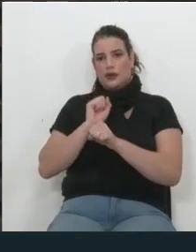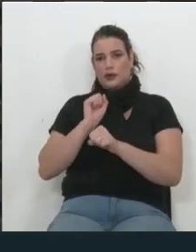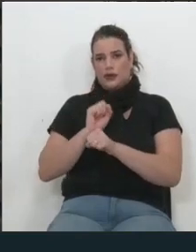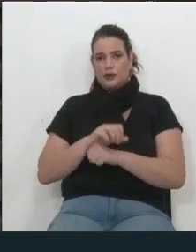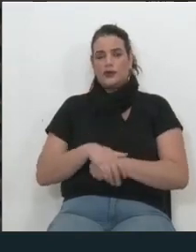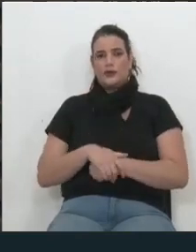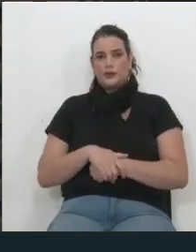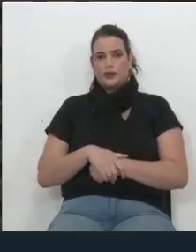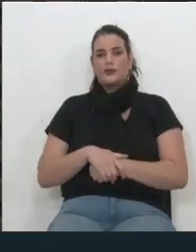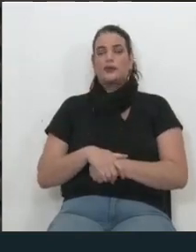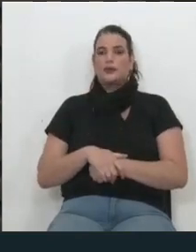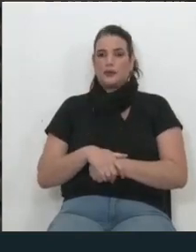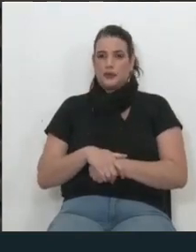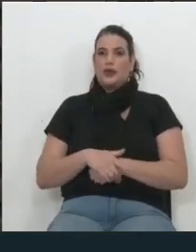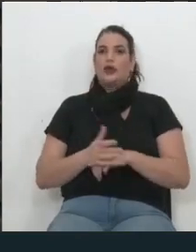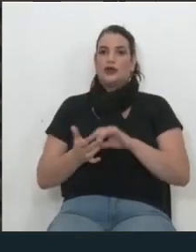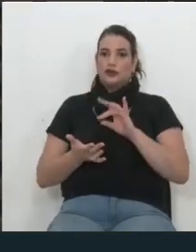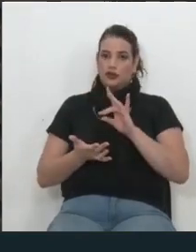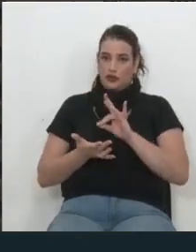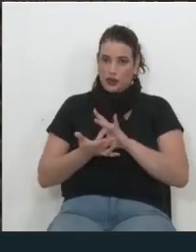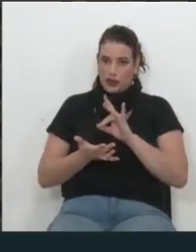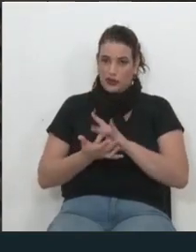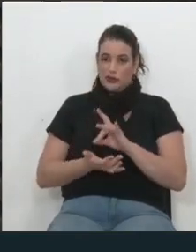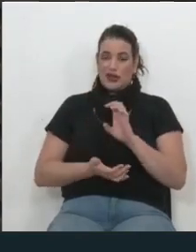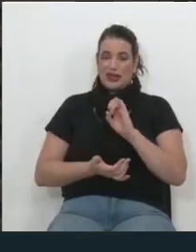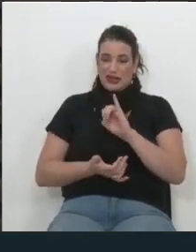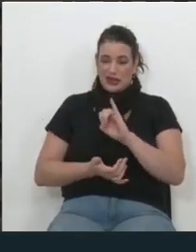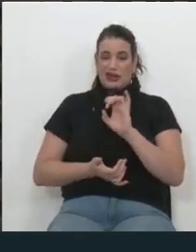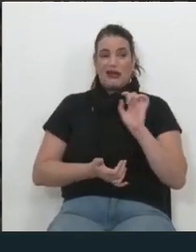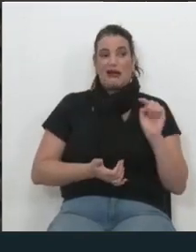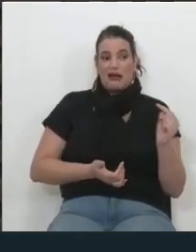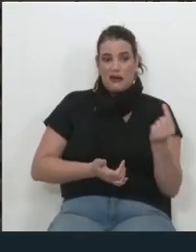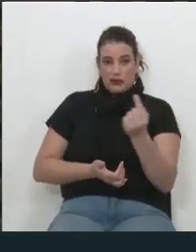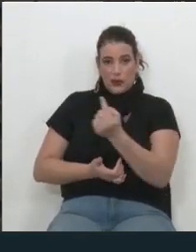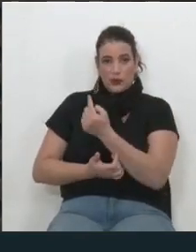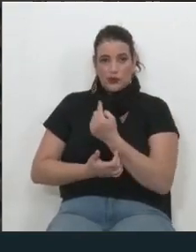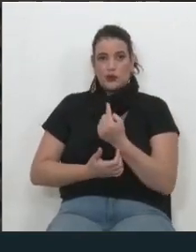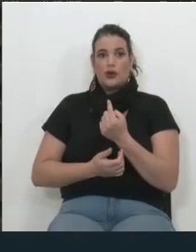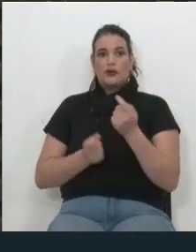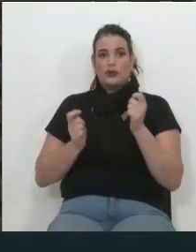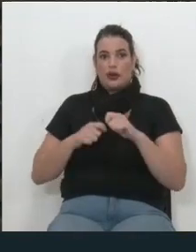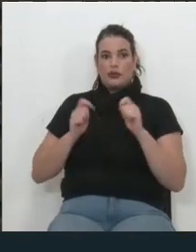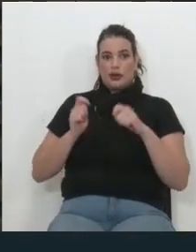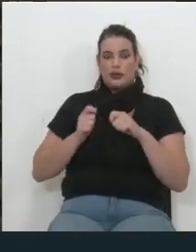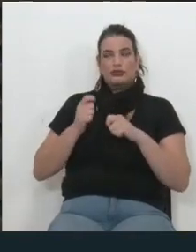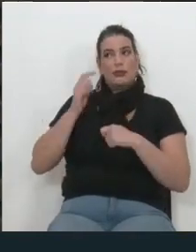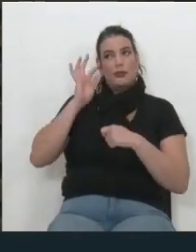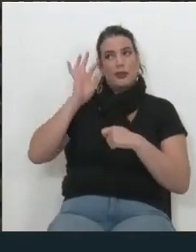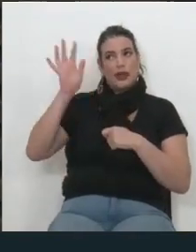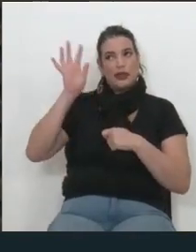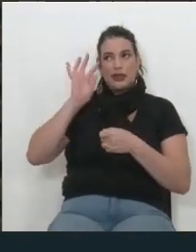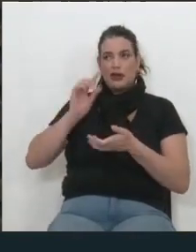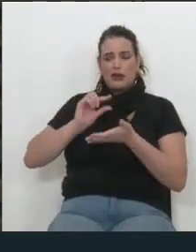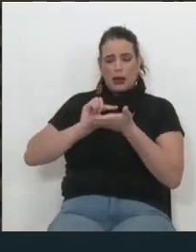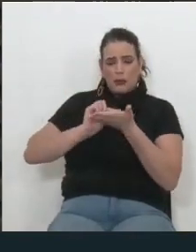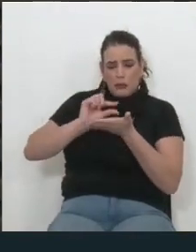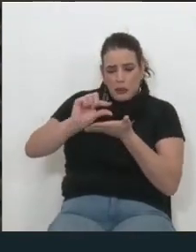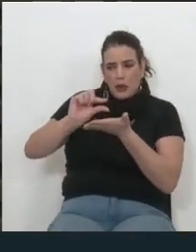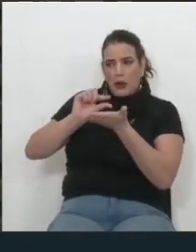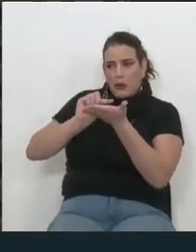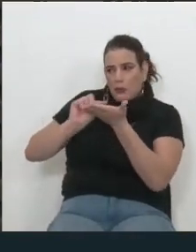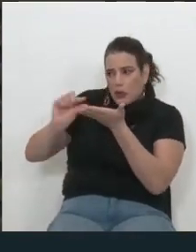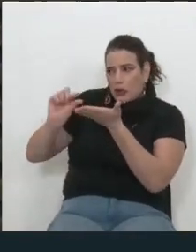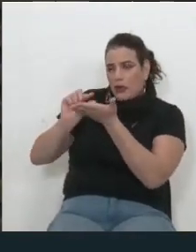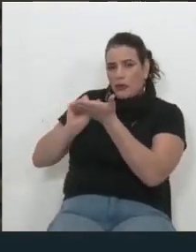realmente, se cada um de nós, se cada vereador puder colocar alguma coisa da